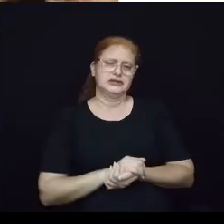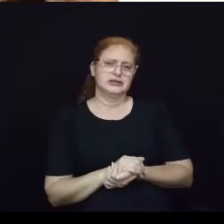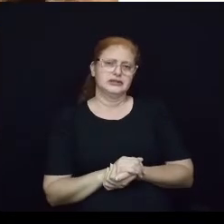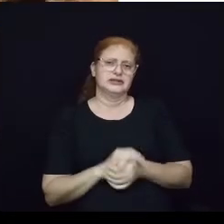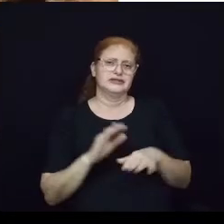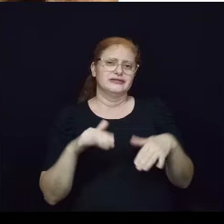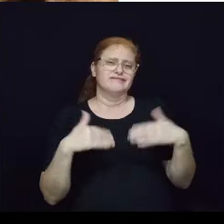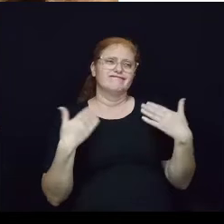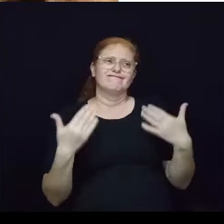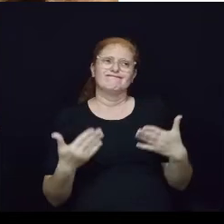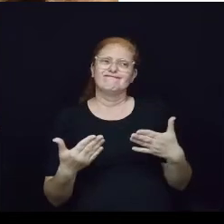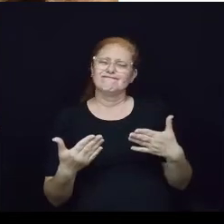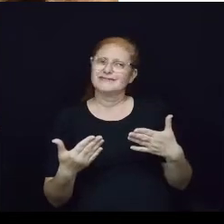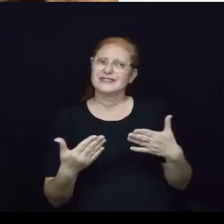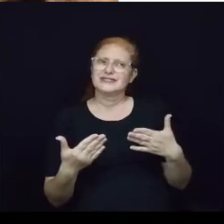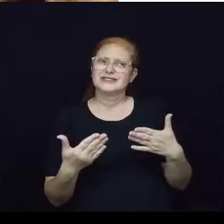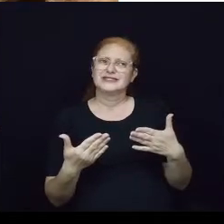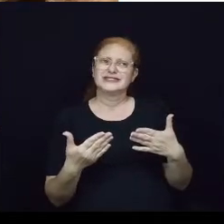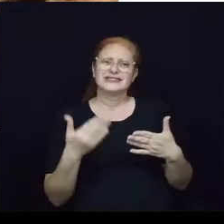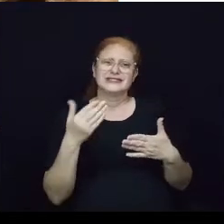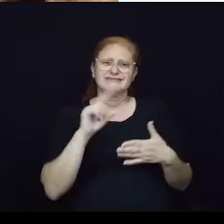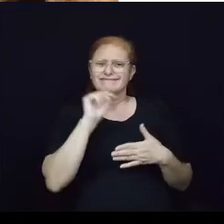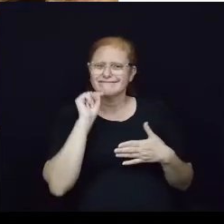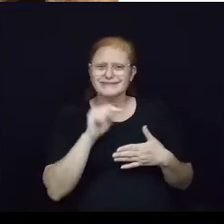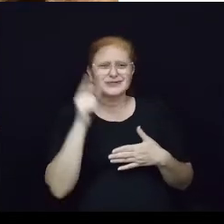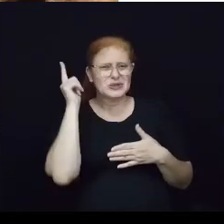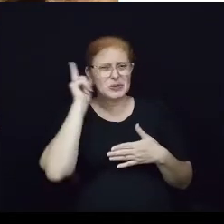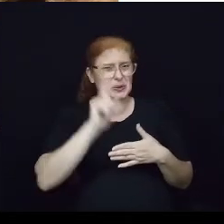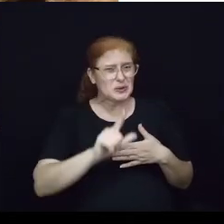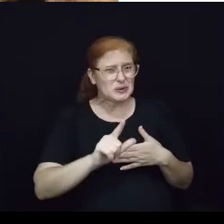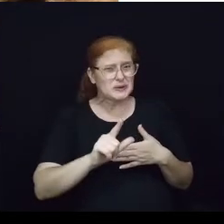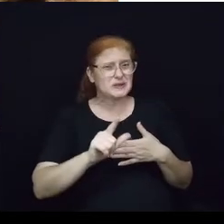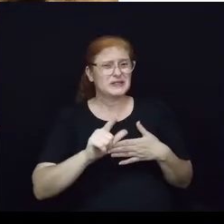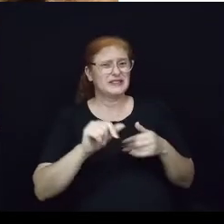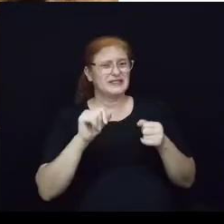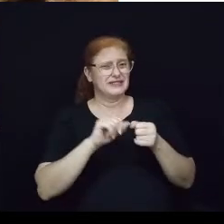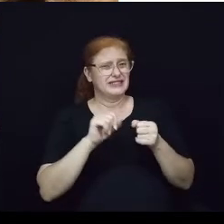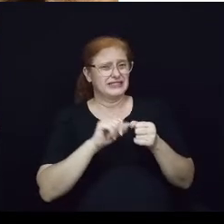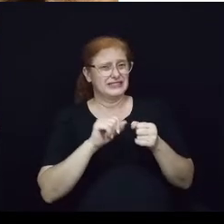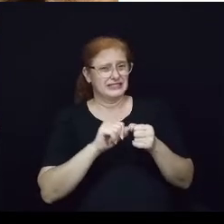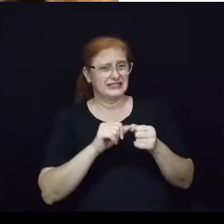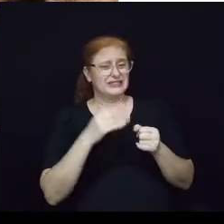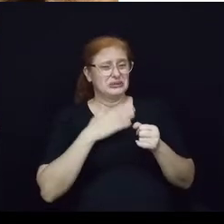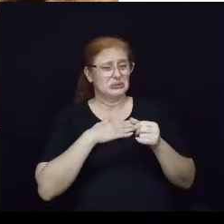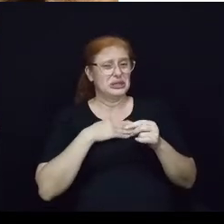Seria passível de execução com o meu ferramental e com a minha